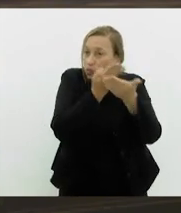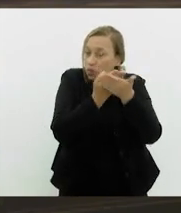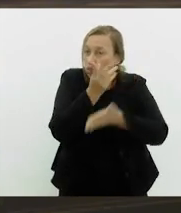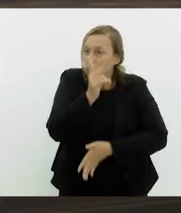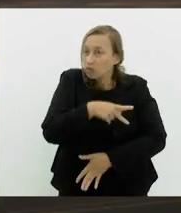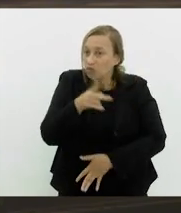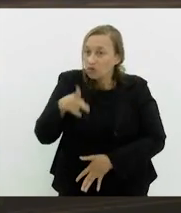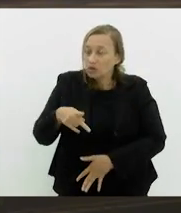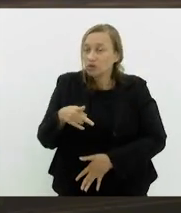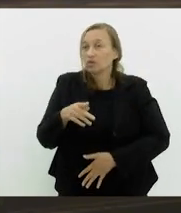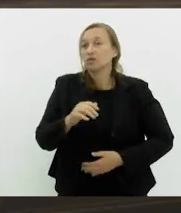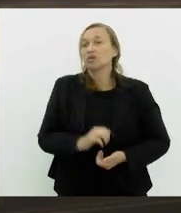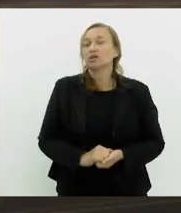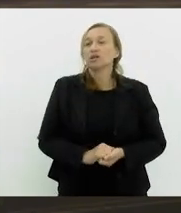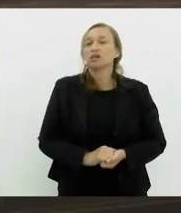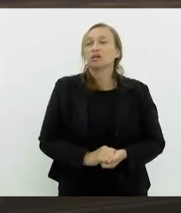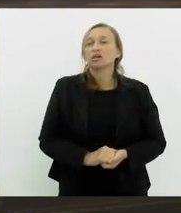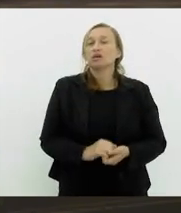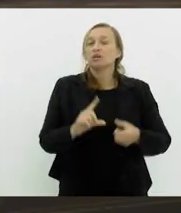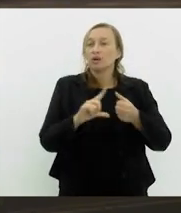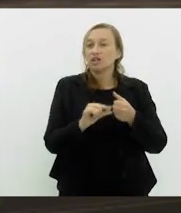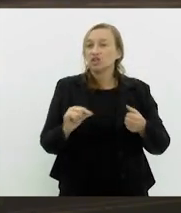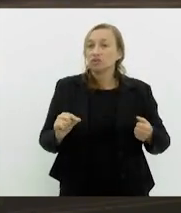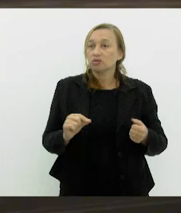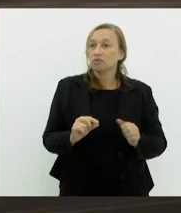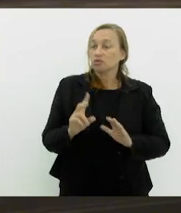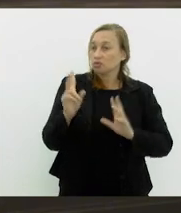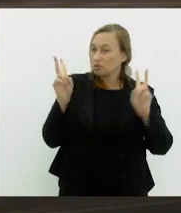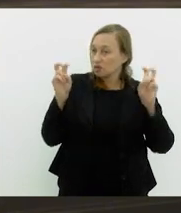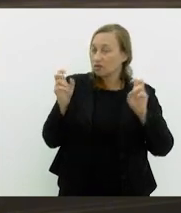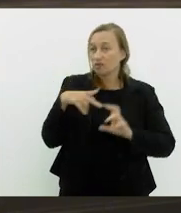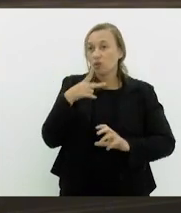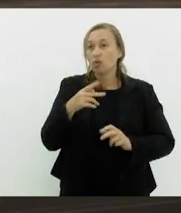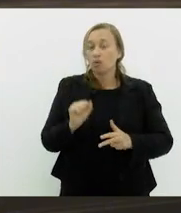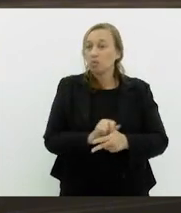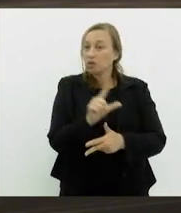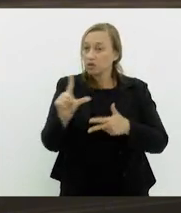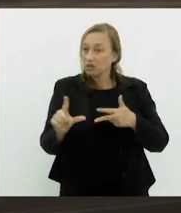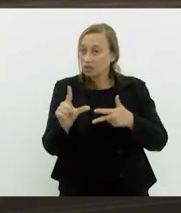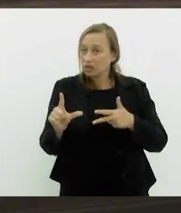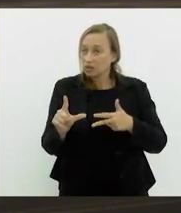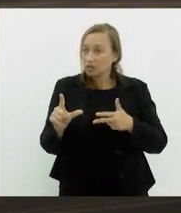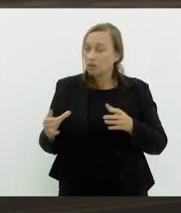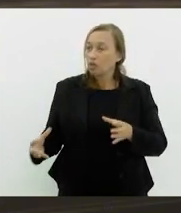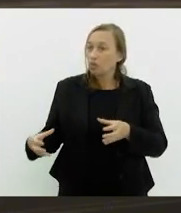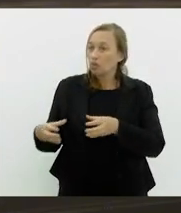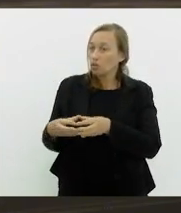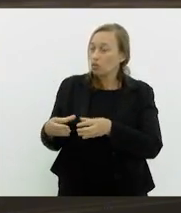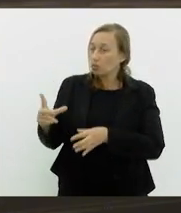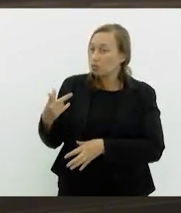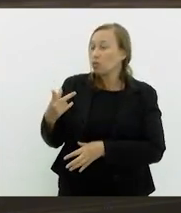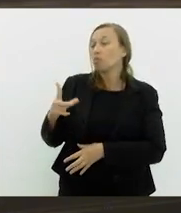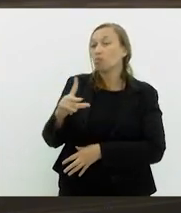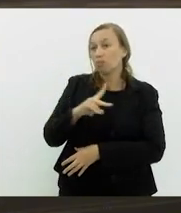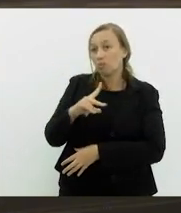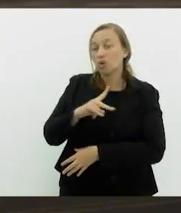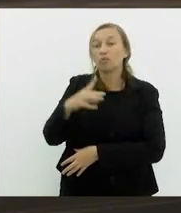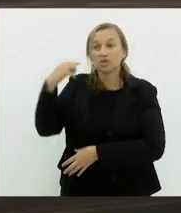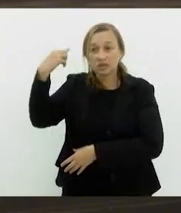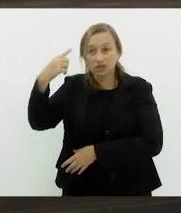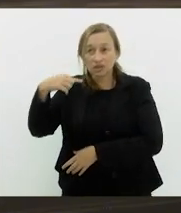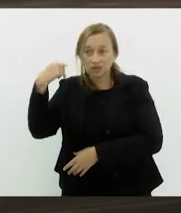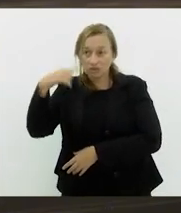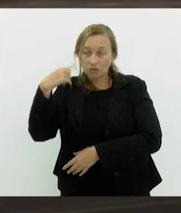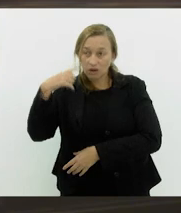Cavalieri, quis escrever o artigo sobre o tema, disse, não, o Poder Legislativo tem que ter sua advocacia, o Poder Legislativo tem que ter seu